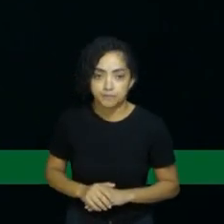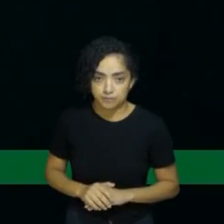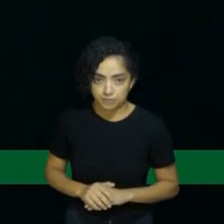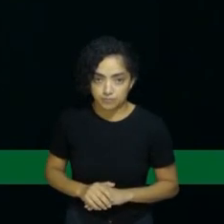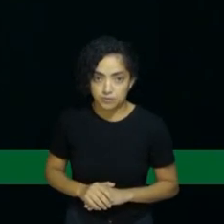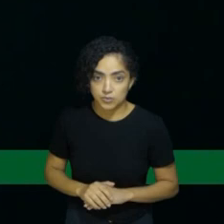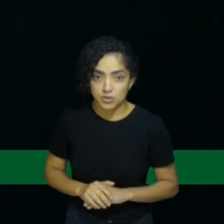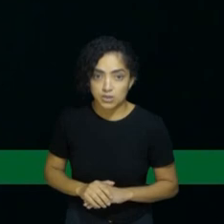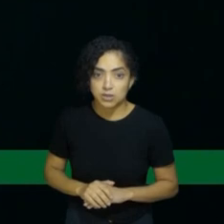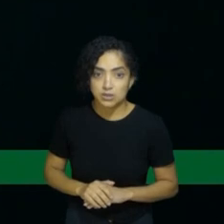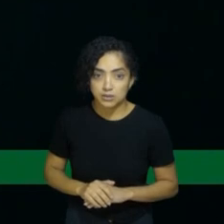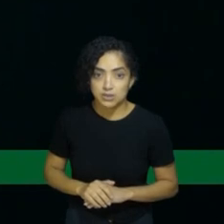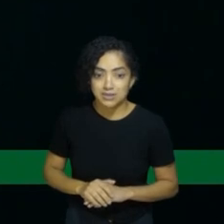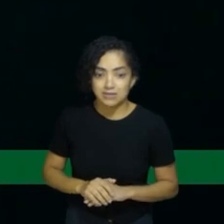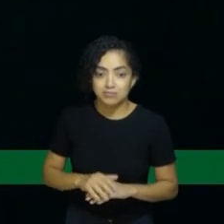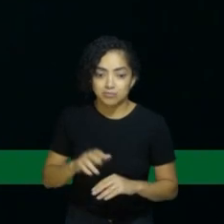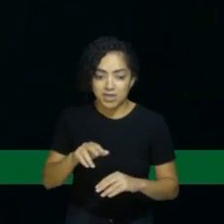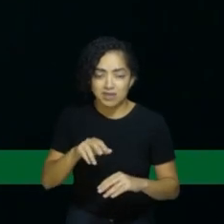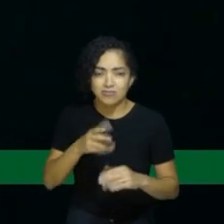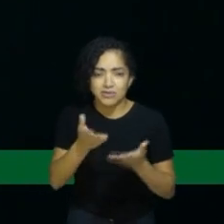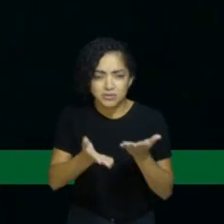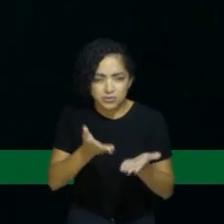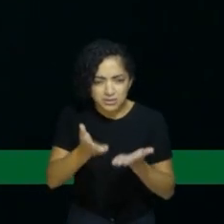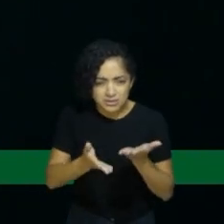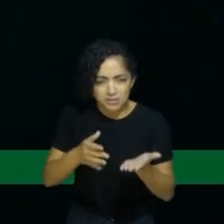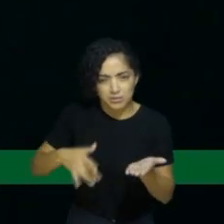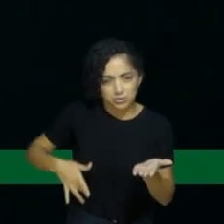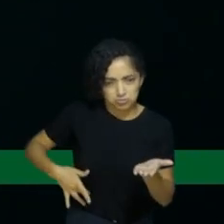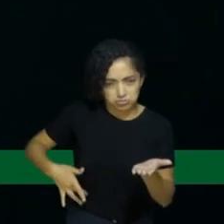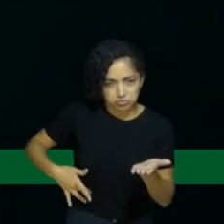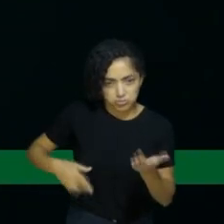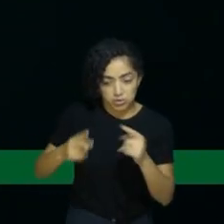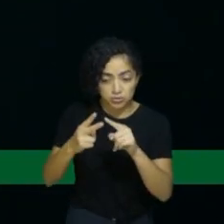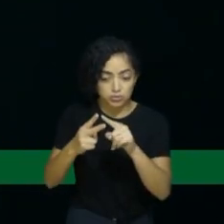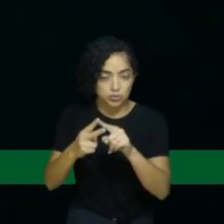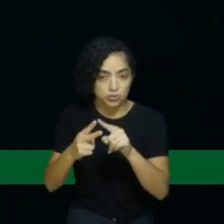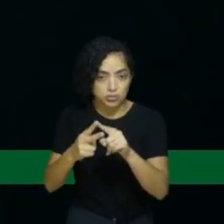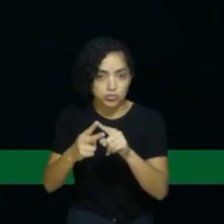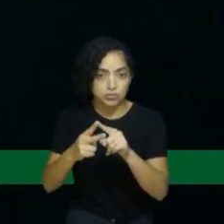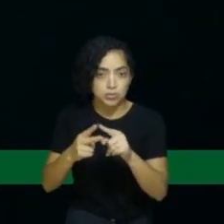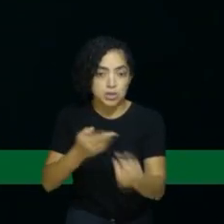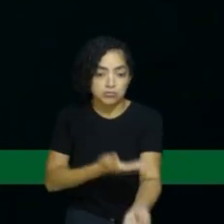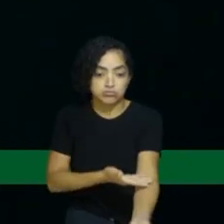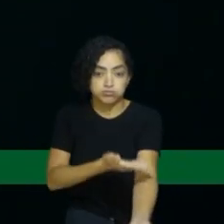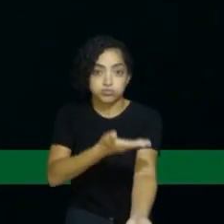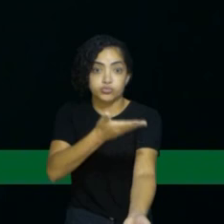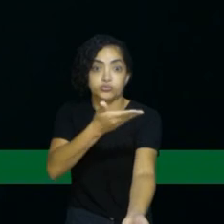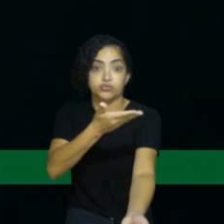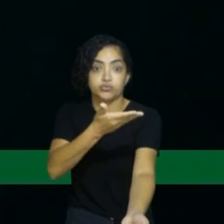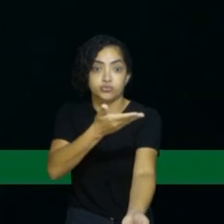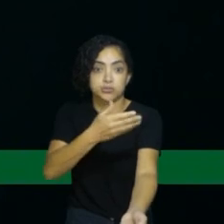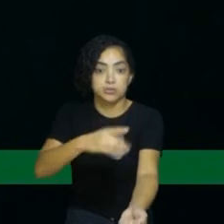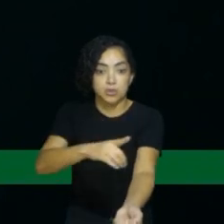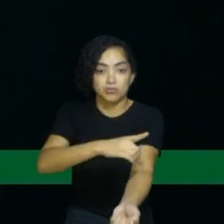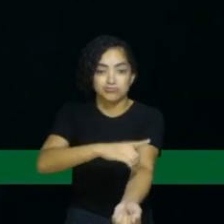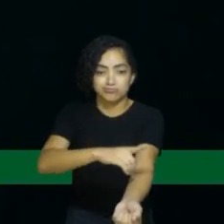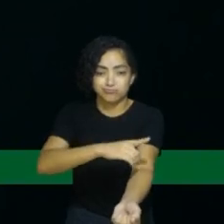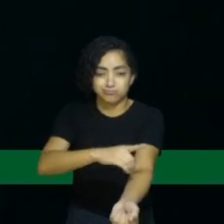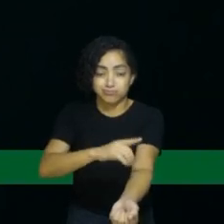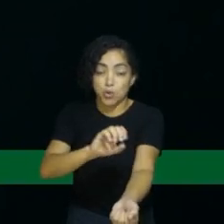numa cadeira de diálise, elas têm dois diagnósticos, ou hipertensão, ou diabetes, ou os